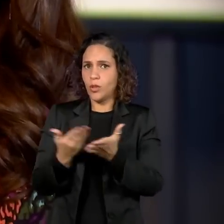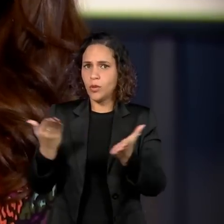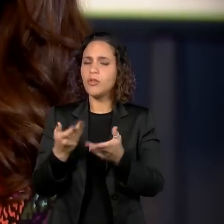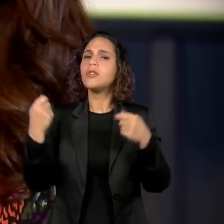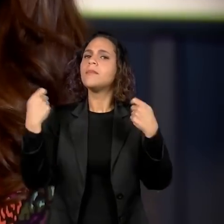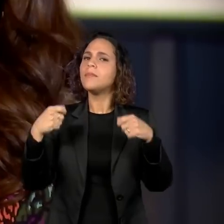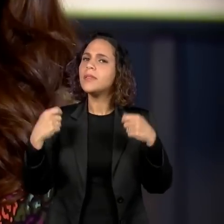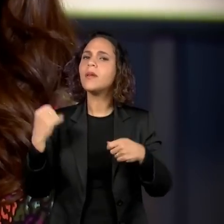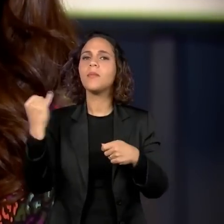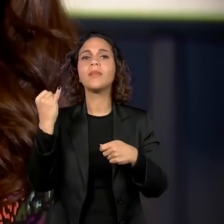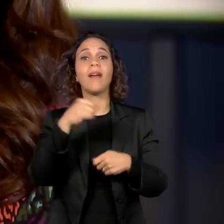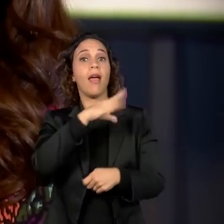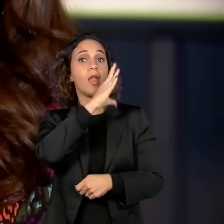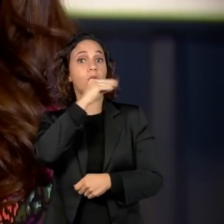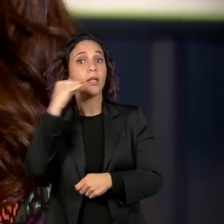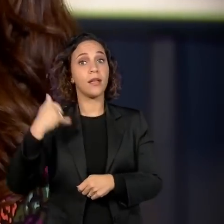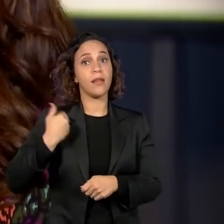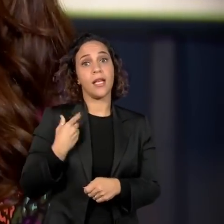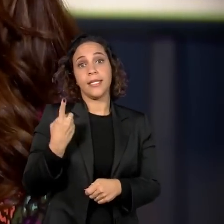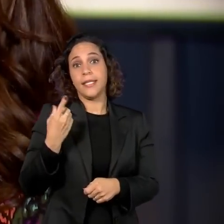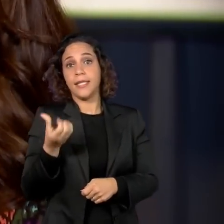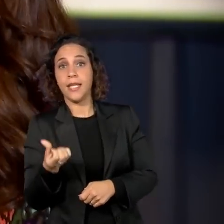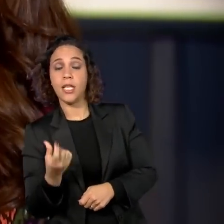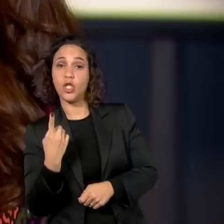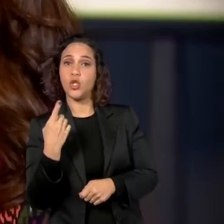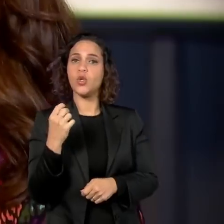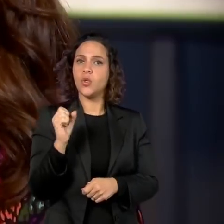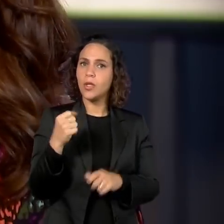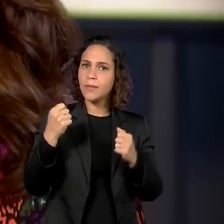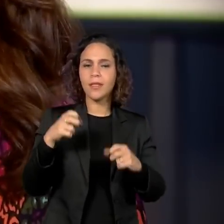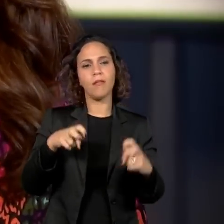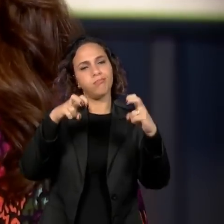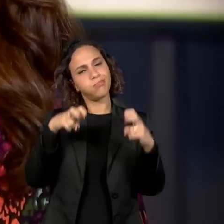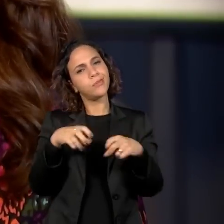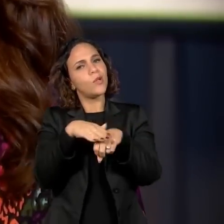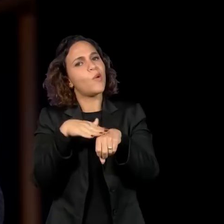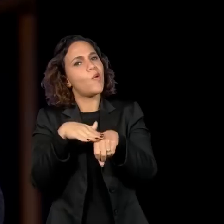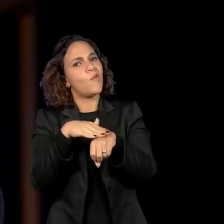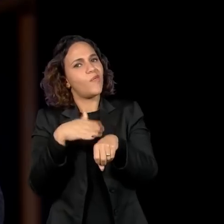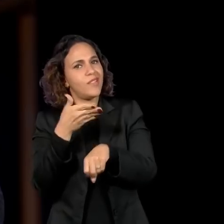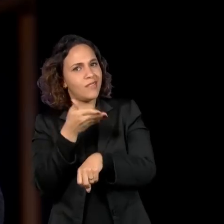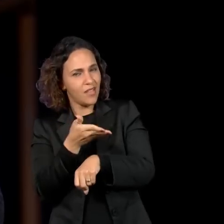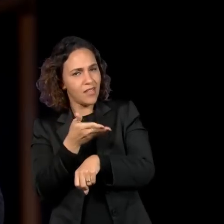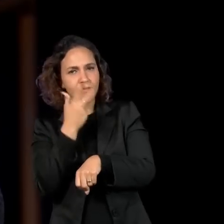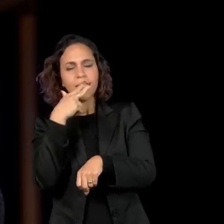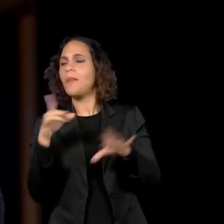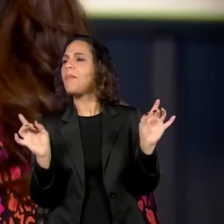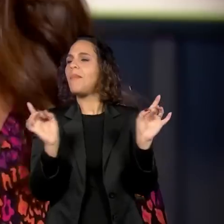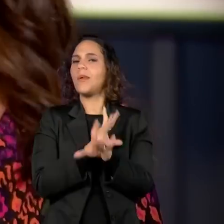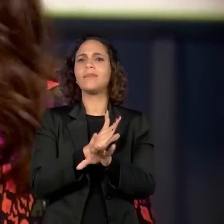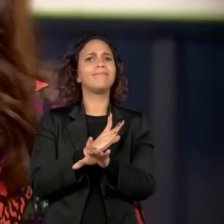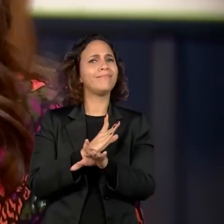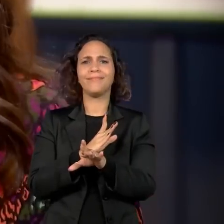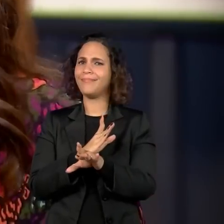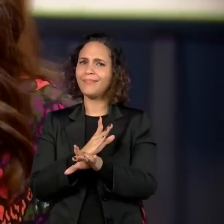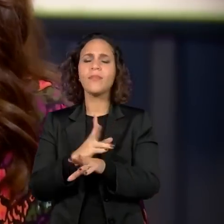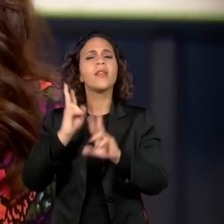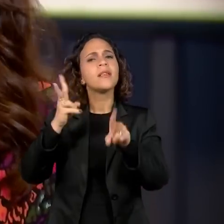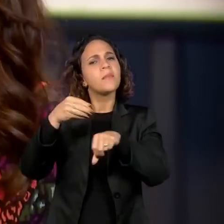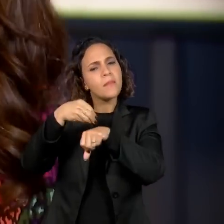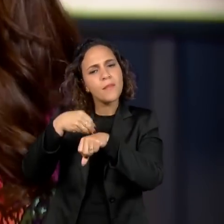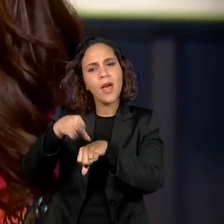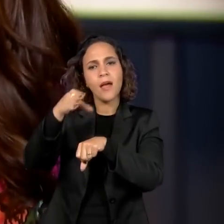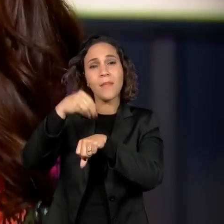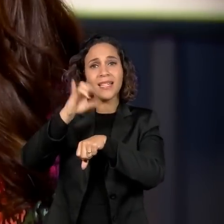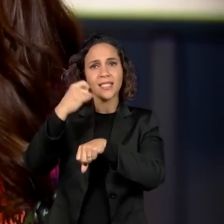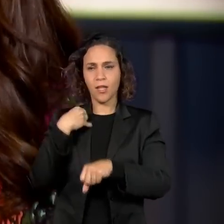conversa com aquele adolescente de 16, 18 anos, né? E que tá dado. A gente sempre tá passando uma mensagem mesmo que a